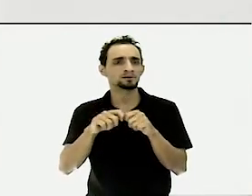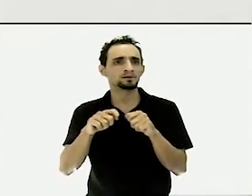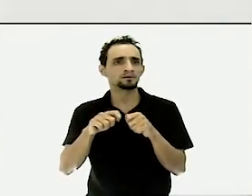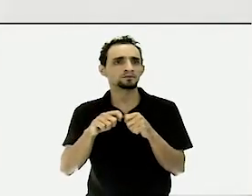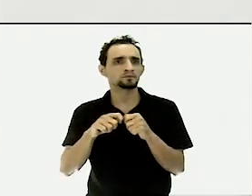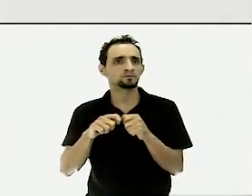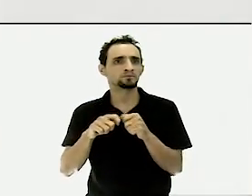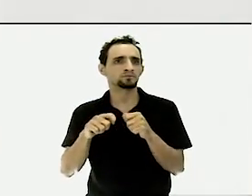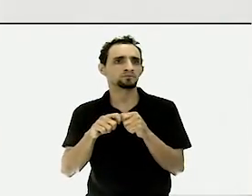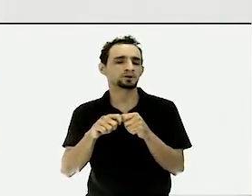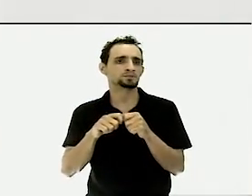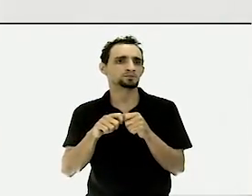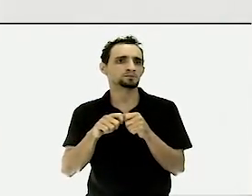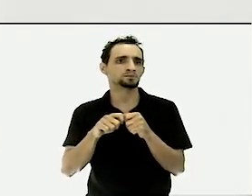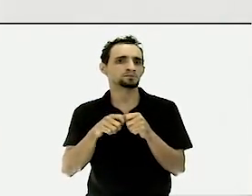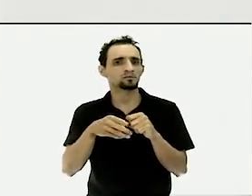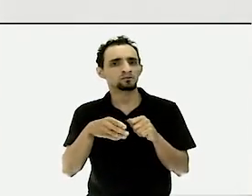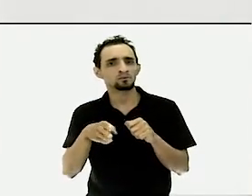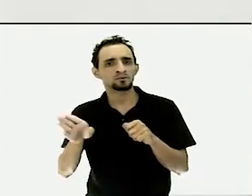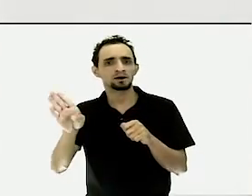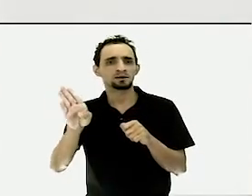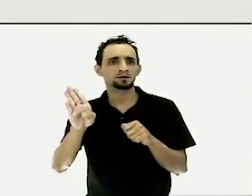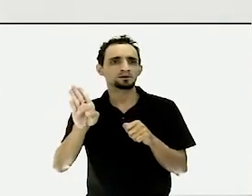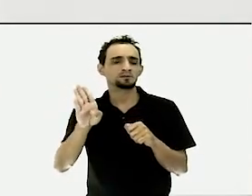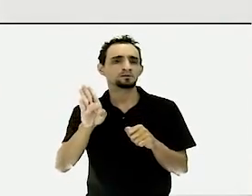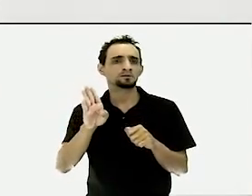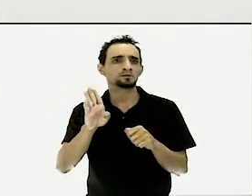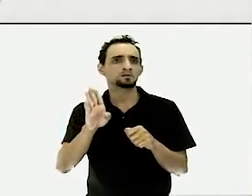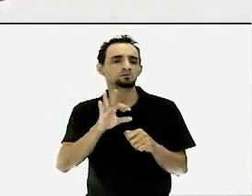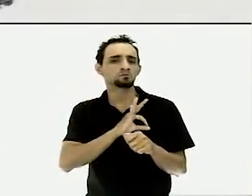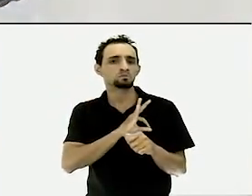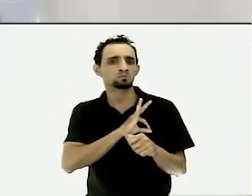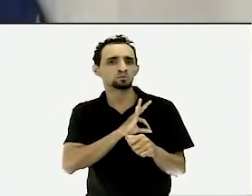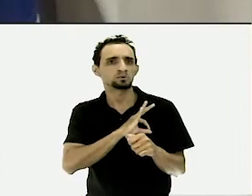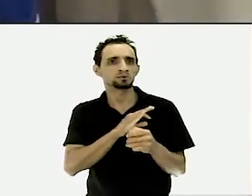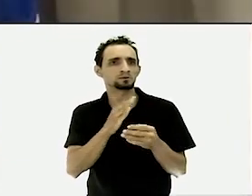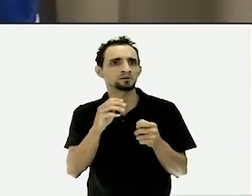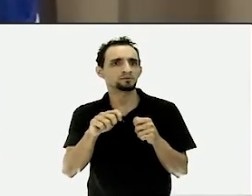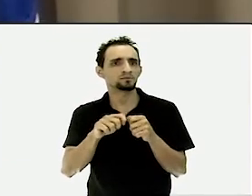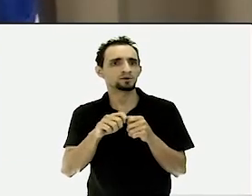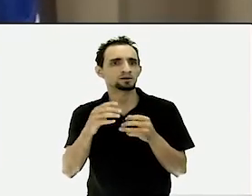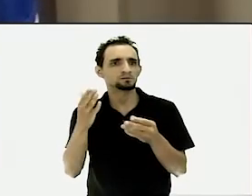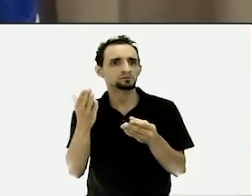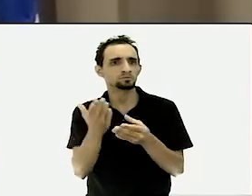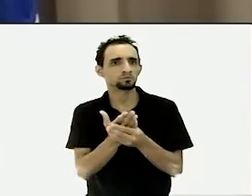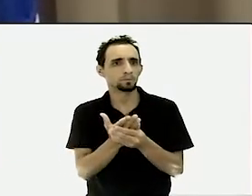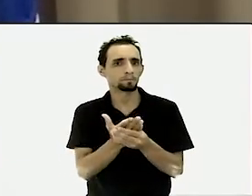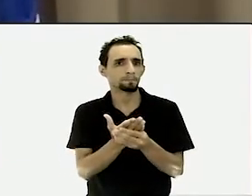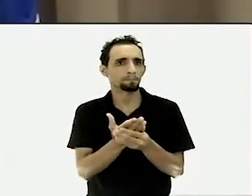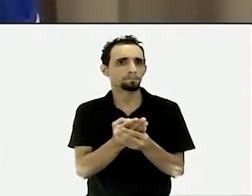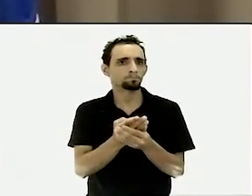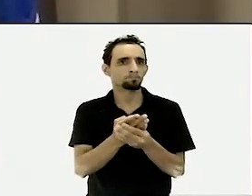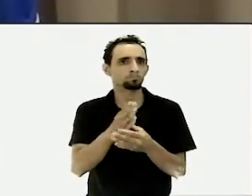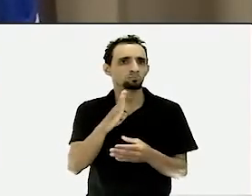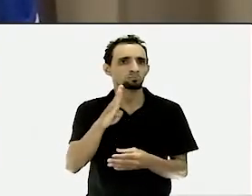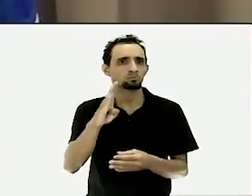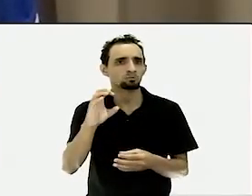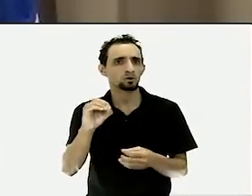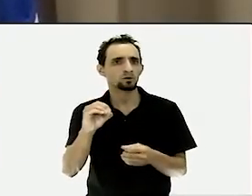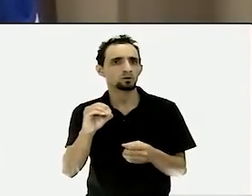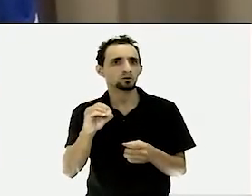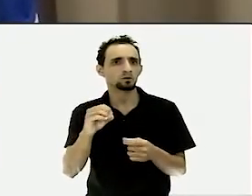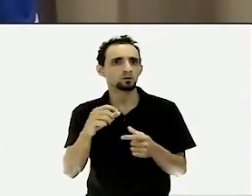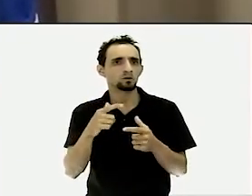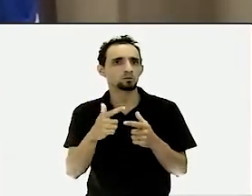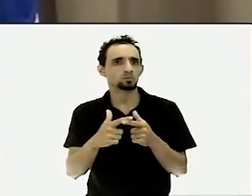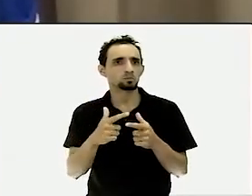seja muito bem punida pela legislação brasileira. Obrigado. Eu que agradeço, mas assim, a conversa ela é muito longa, o discurso é muito longo. Para